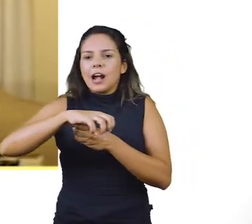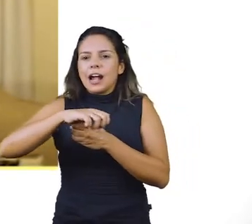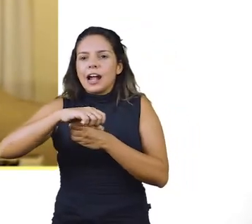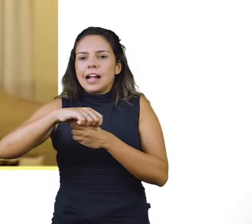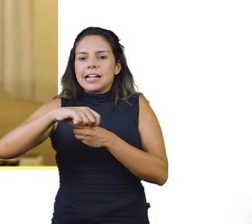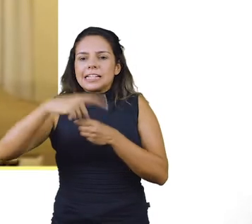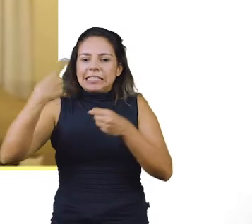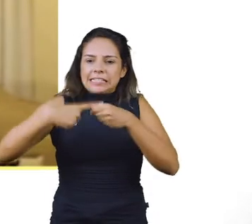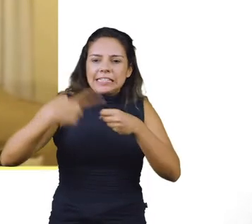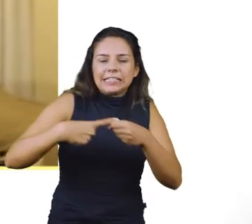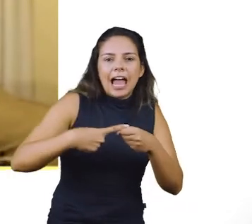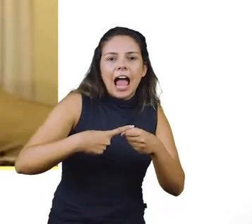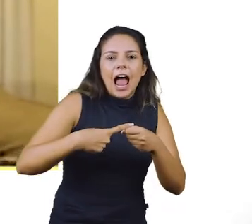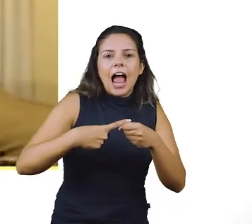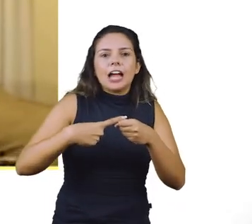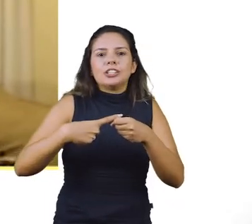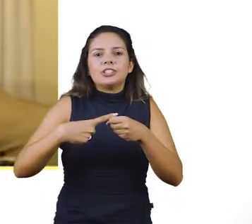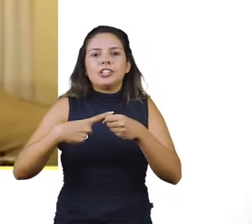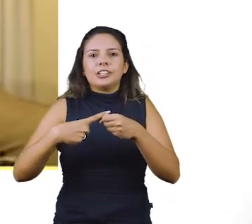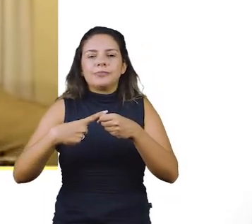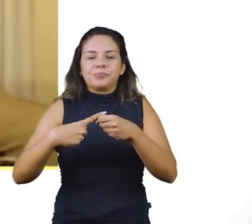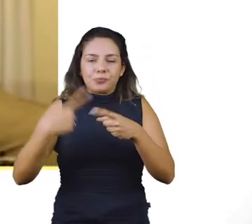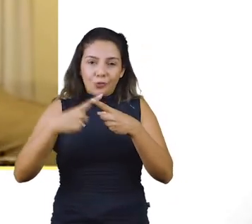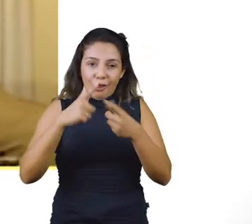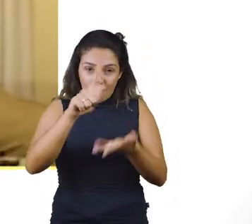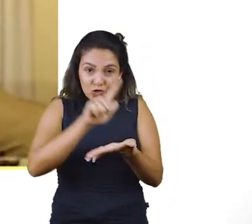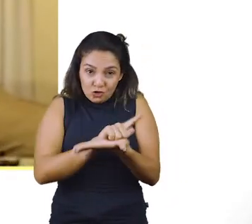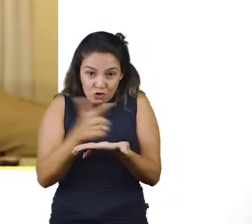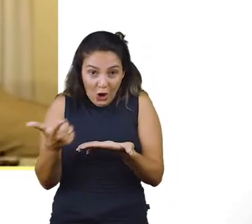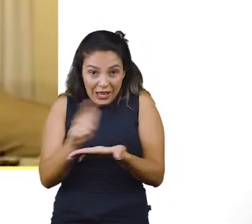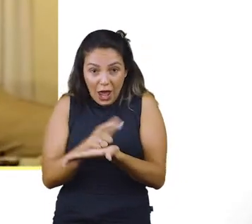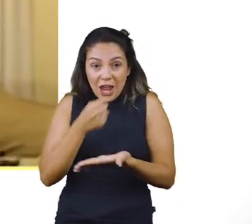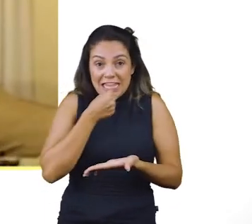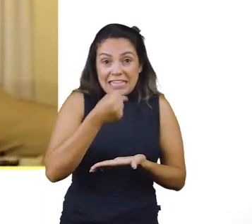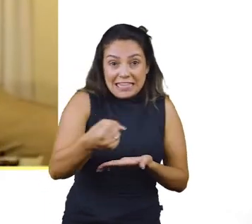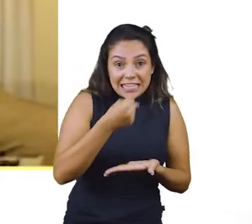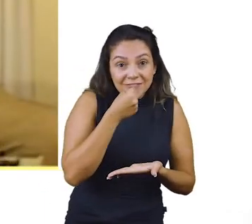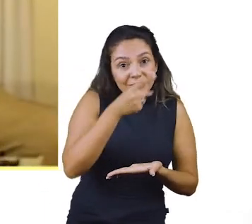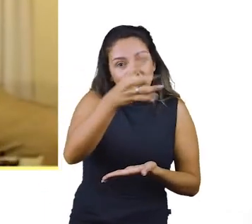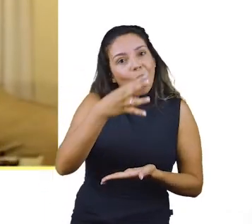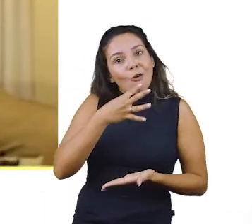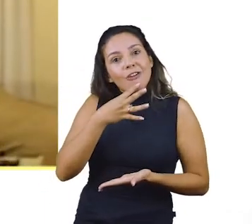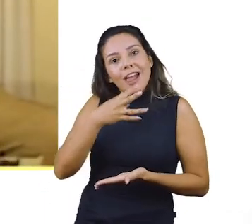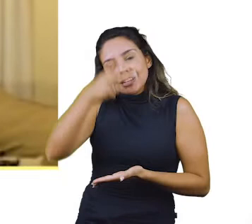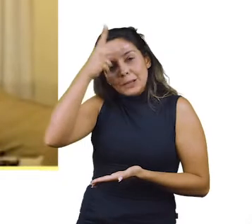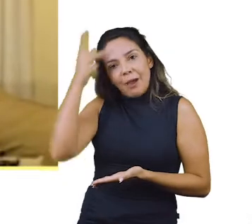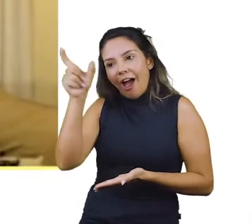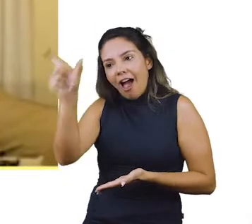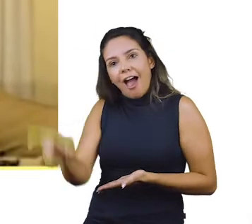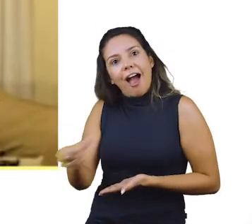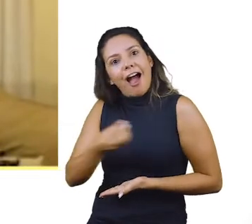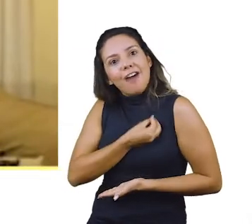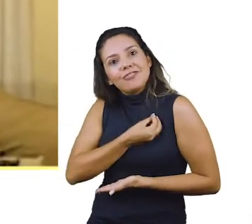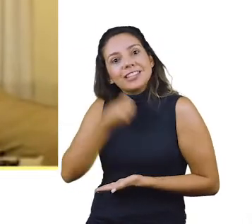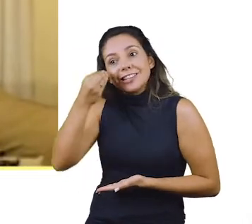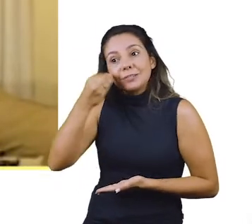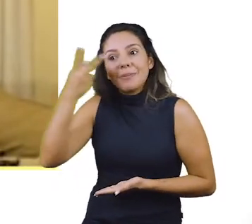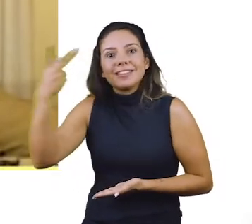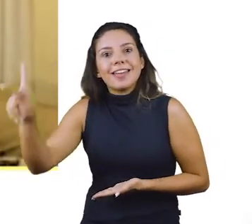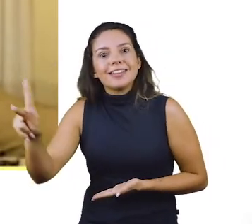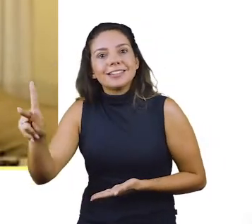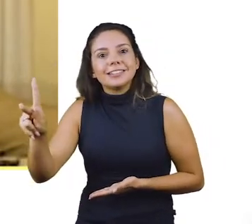essa oportunidade de a gente vivenciar com as outras pessoas, estar com elas naquele momento, mesmo tendo que ter